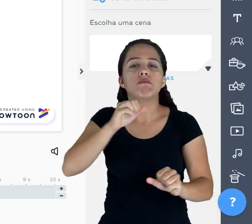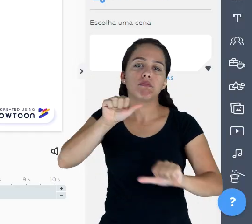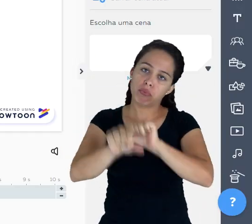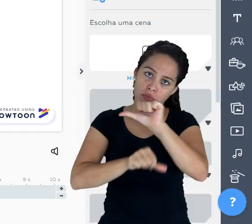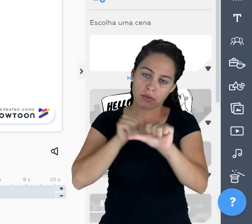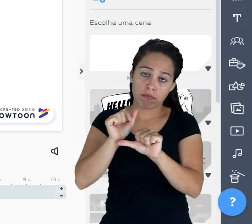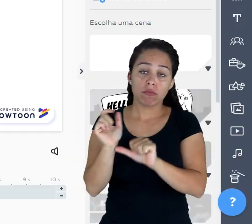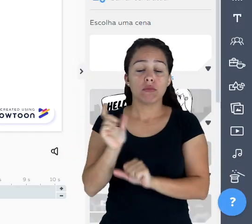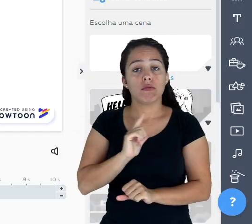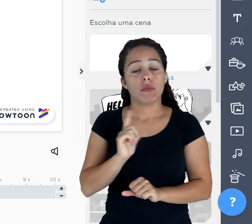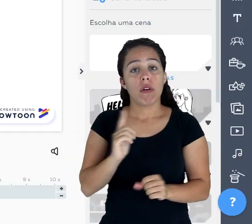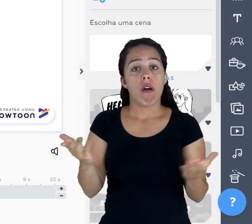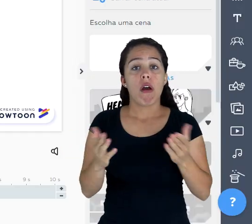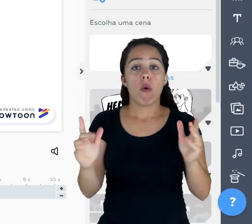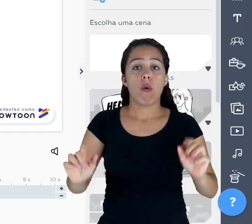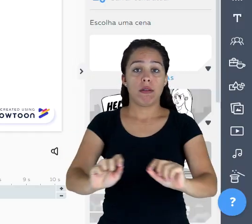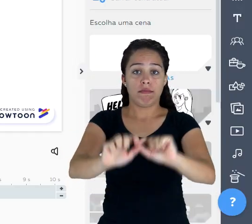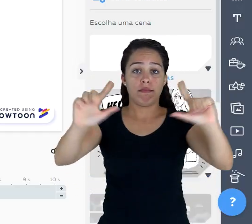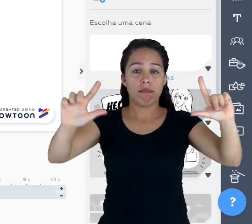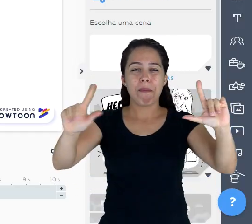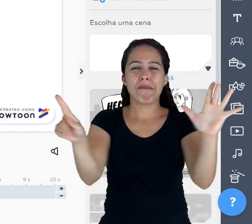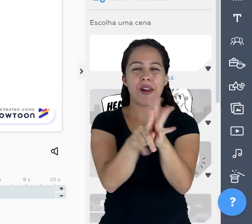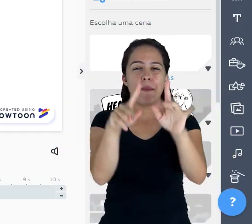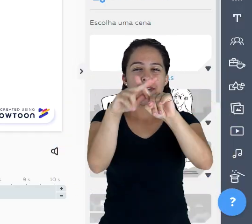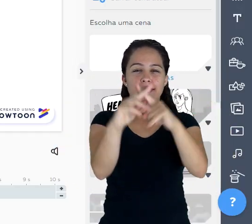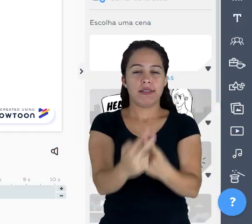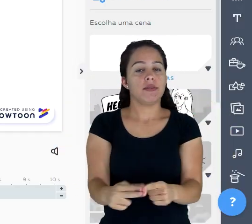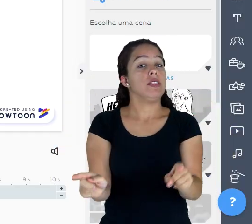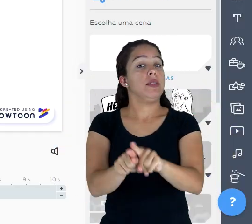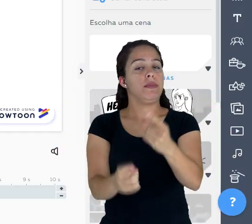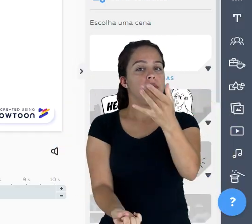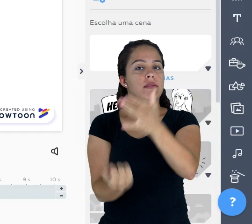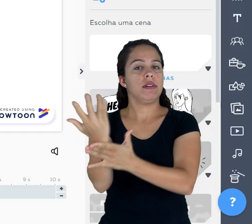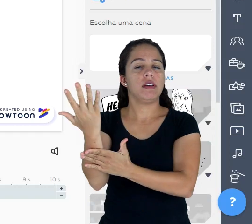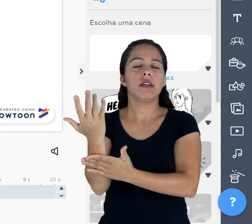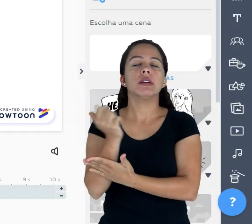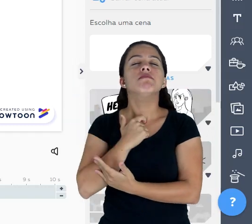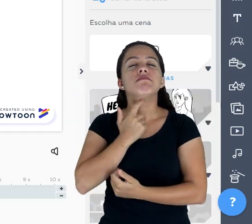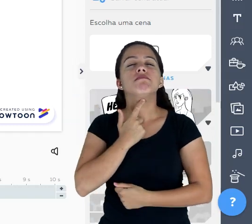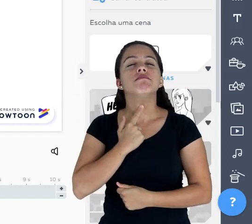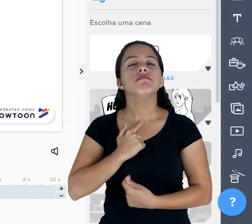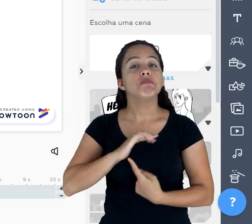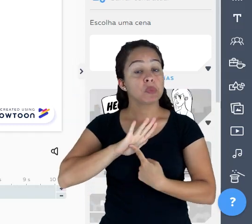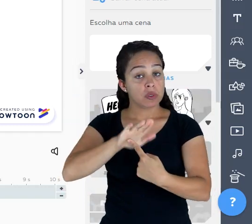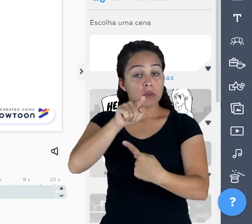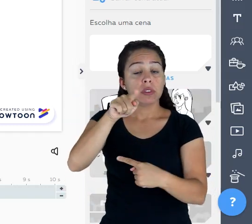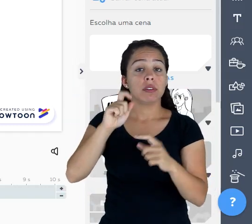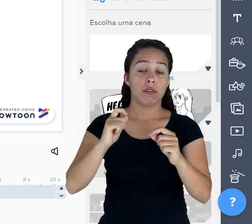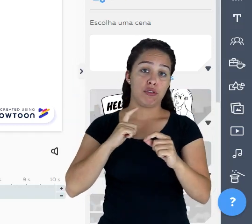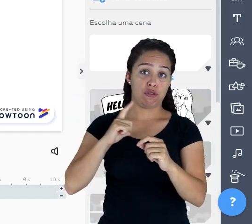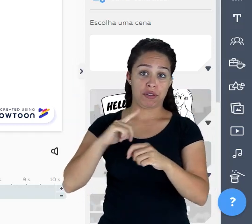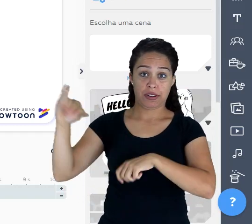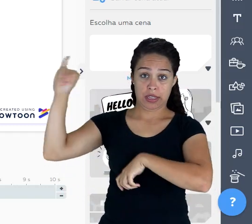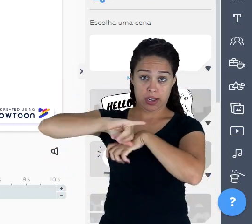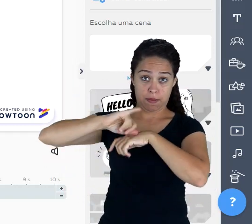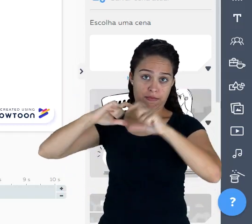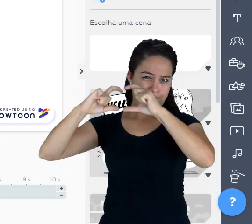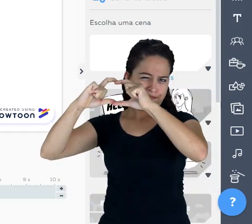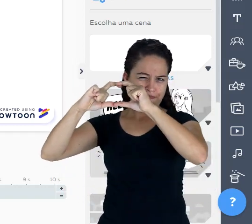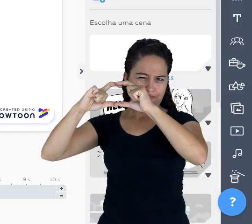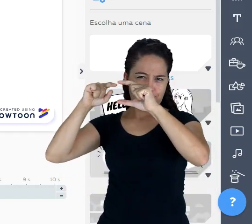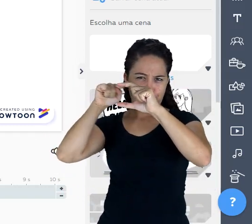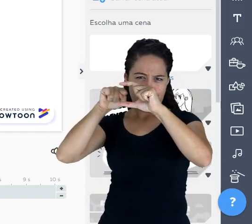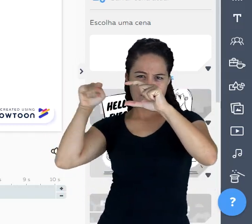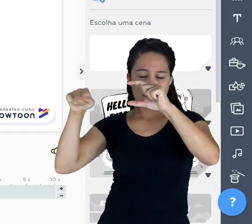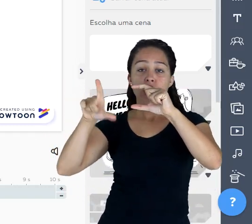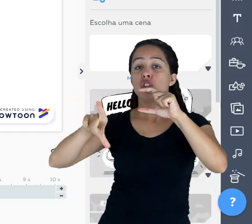ponto a tela de edição e criação a primeira coisa que eu queria mostrar pra vocês é o seguinte aqui a parte superior